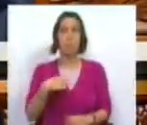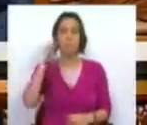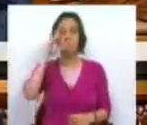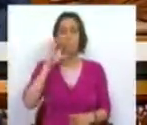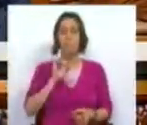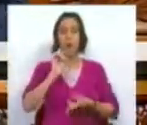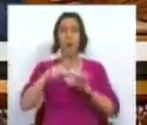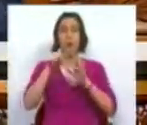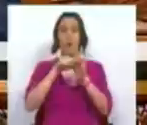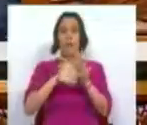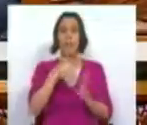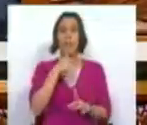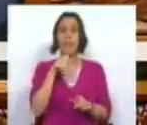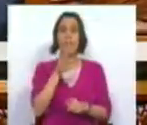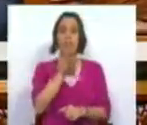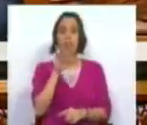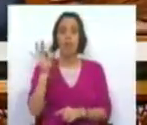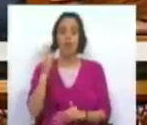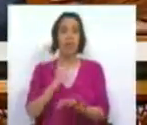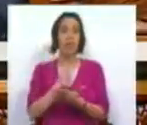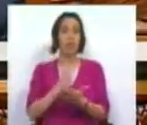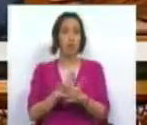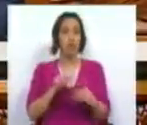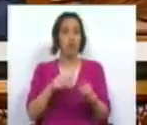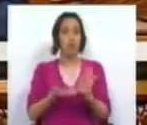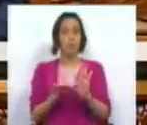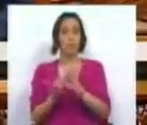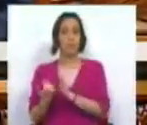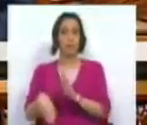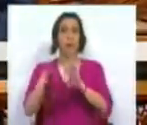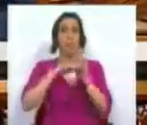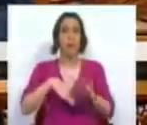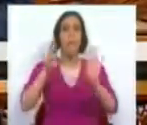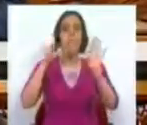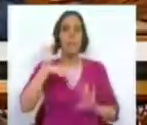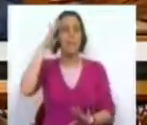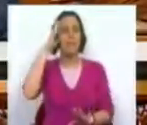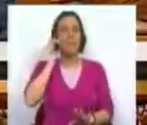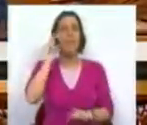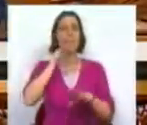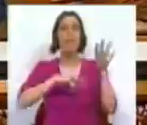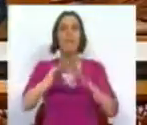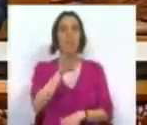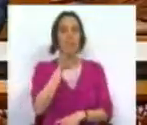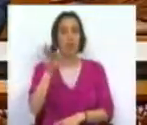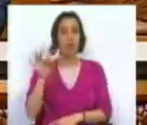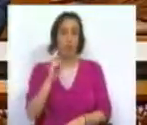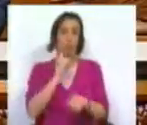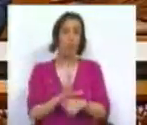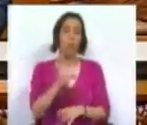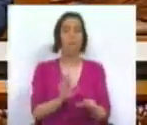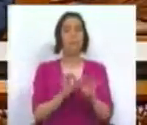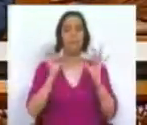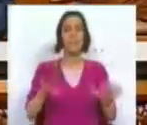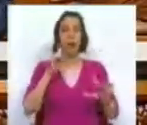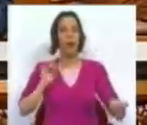Ficamos sem saber os critérios que determinaram a escolha das escolas que saíram do programa, mas sabemos bem quem fez esta escolha. Do mesmo